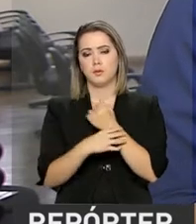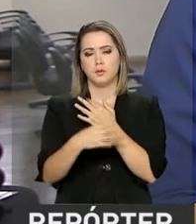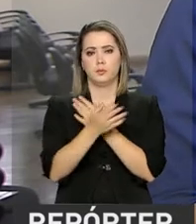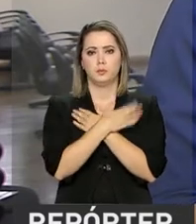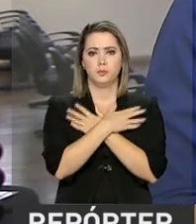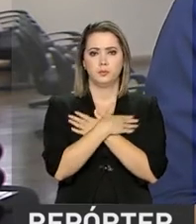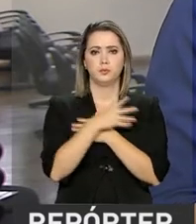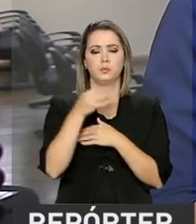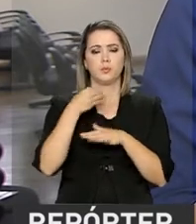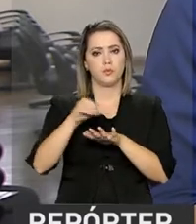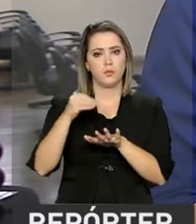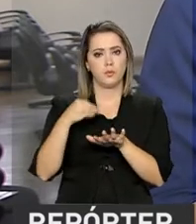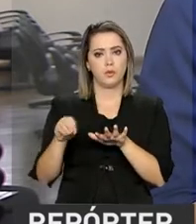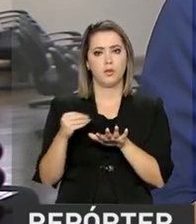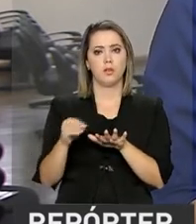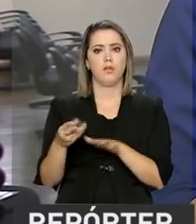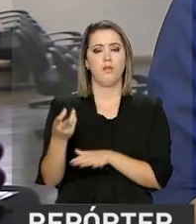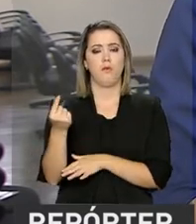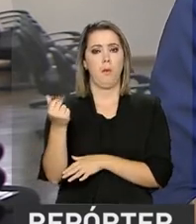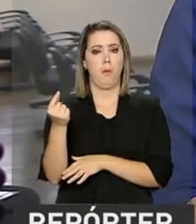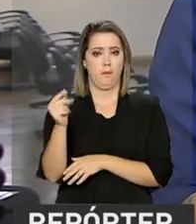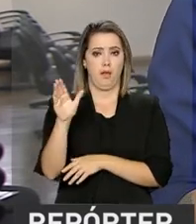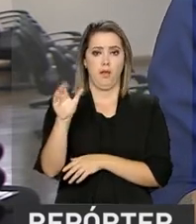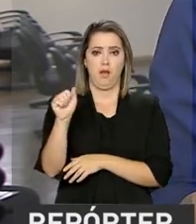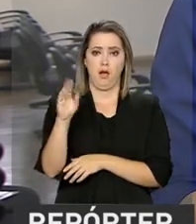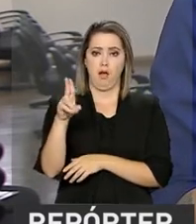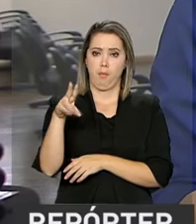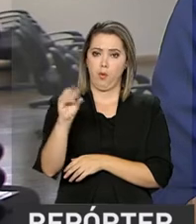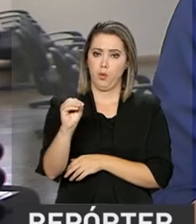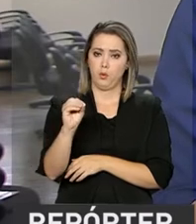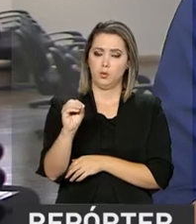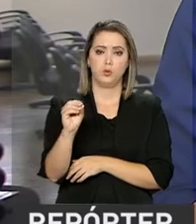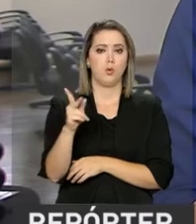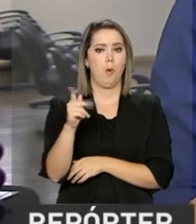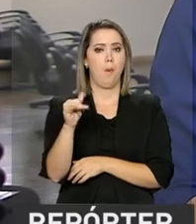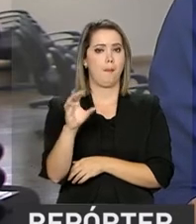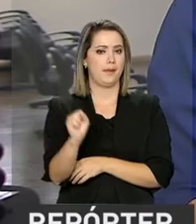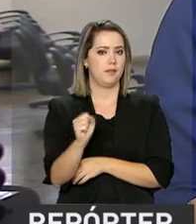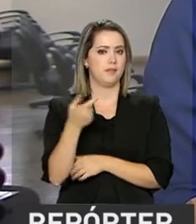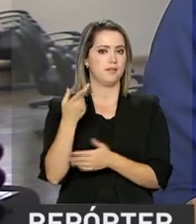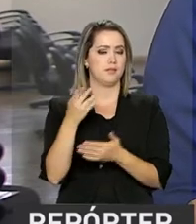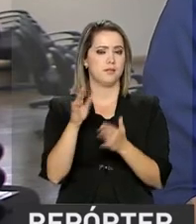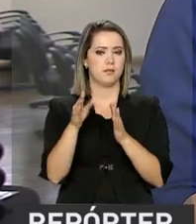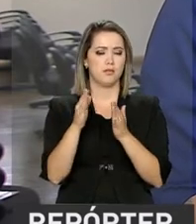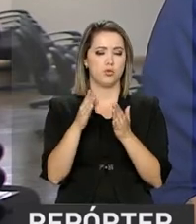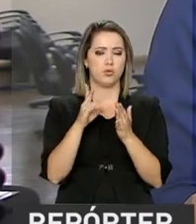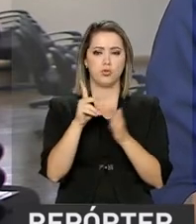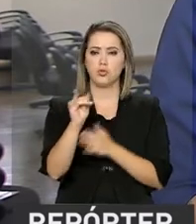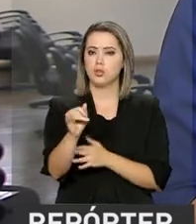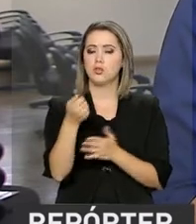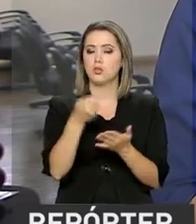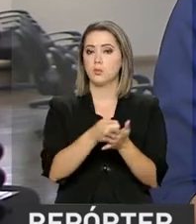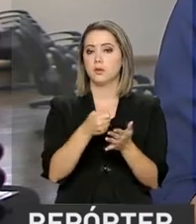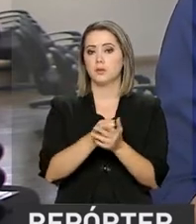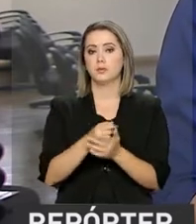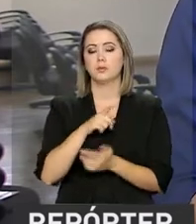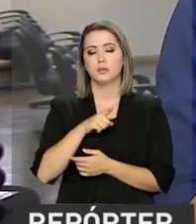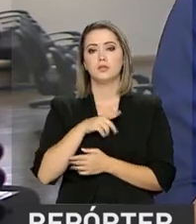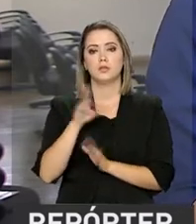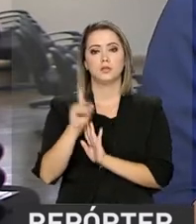informações sobre abono salarial equipes como o calendário de pagamento se o trabalhador tem direito ao